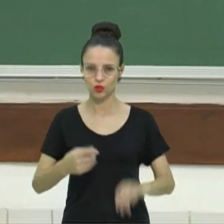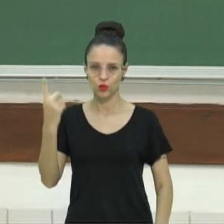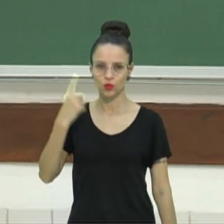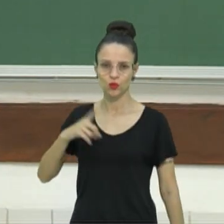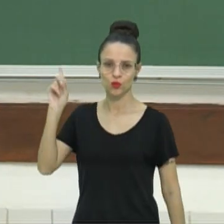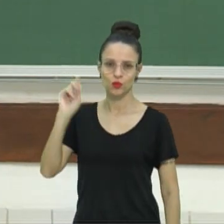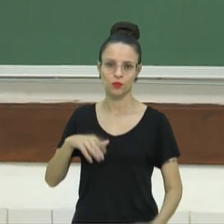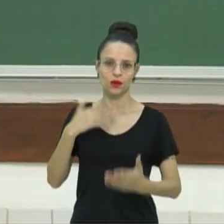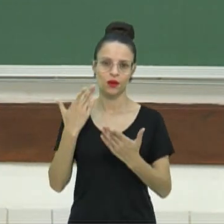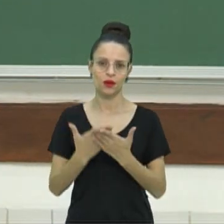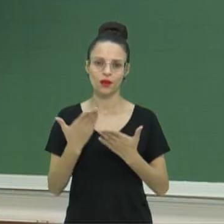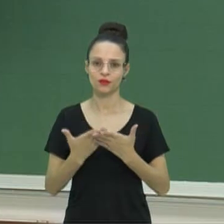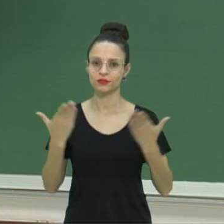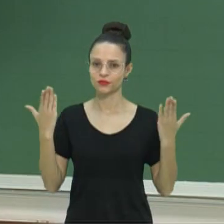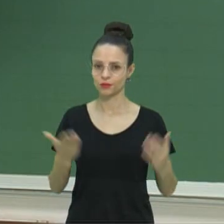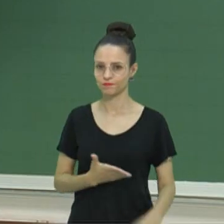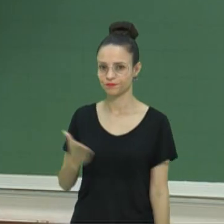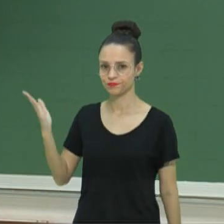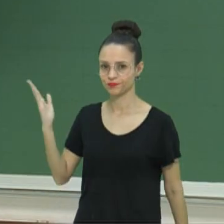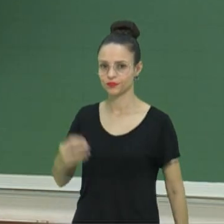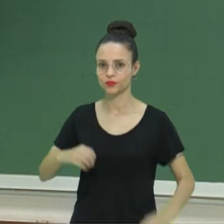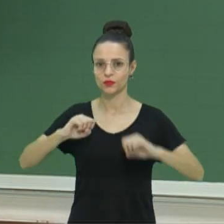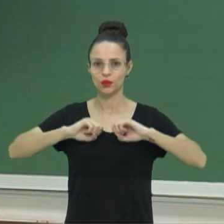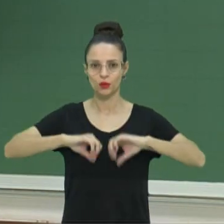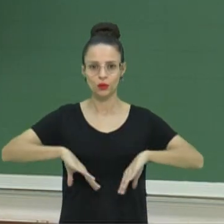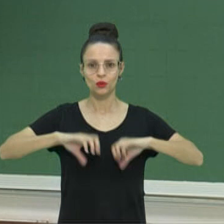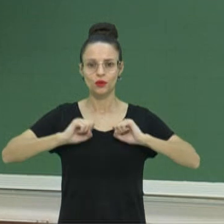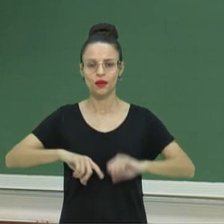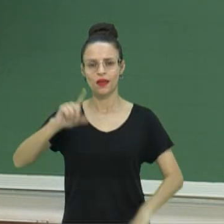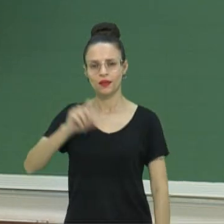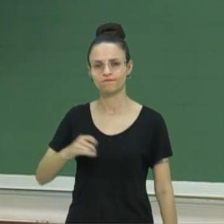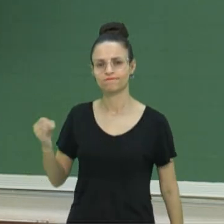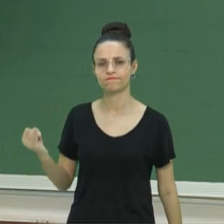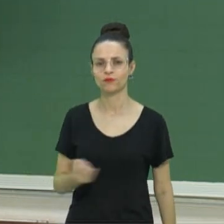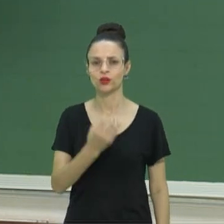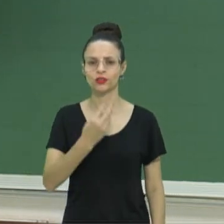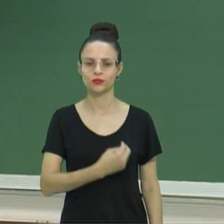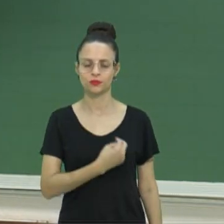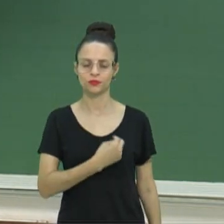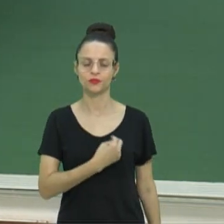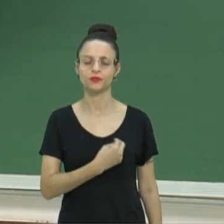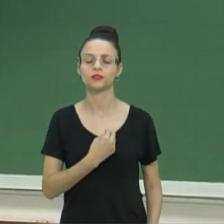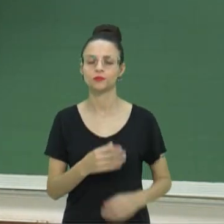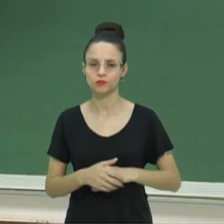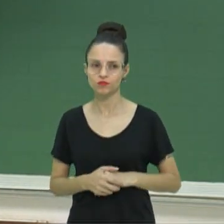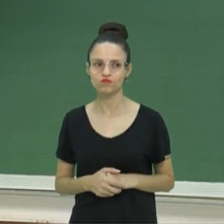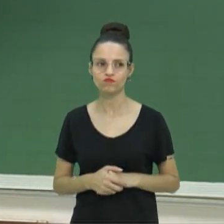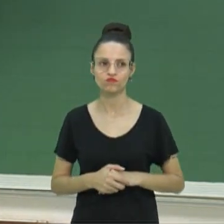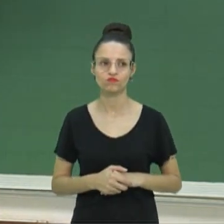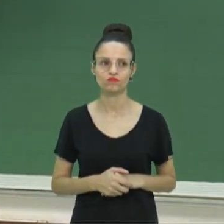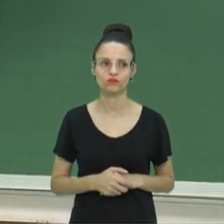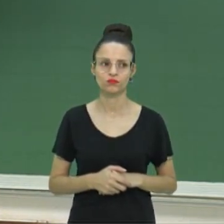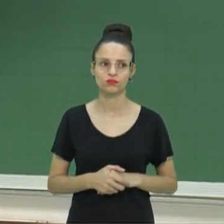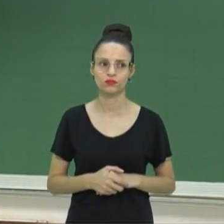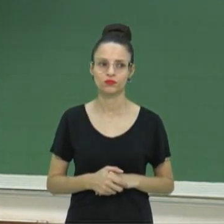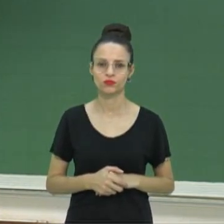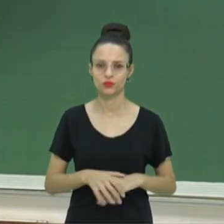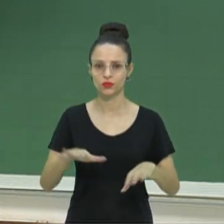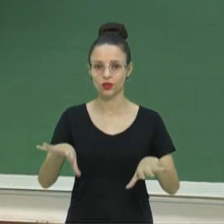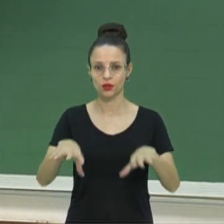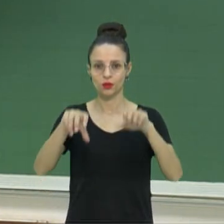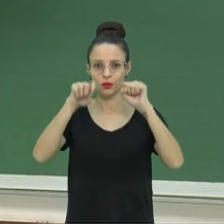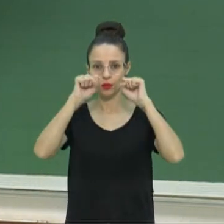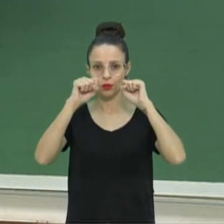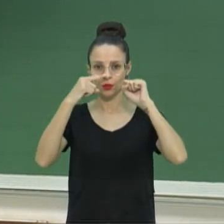a questão da respiração. Ela é vital para a nossa sobrevivência. Então, a questão é, inspiro pelo